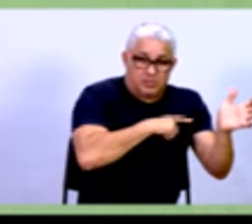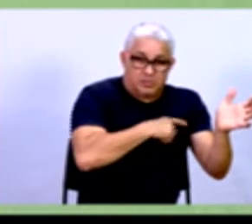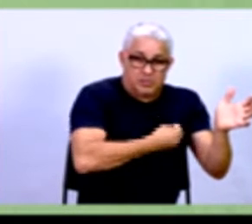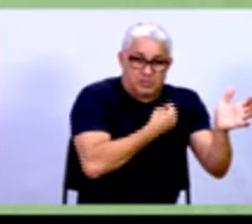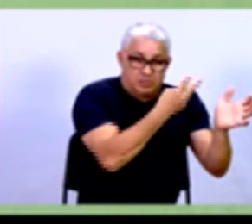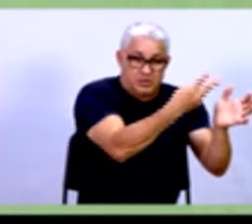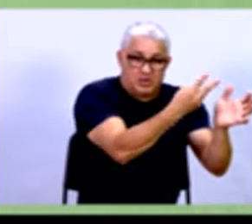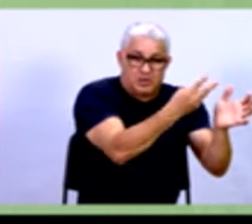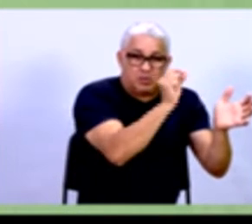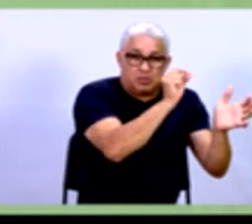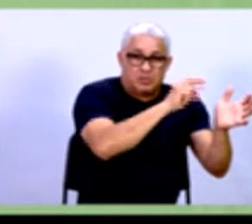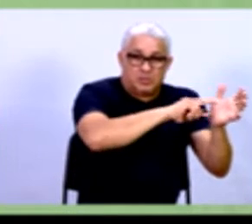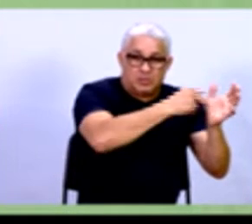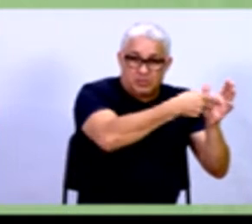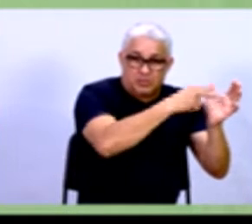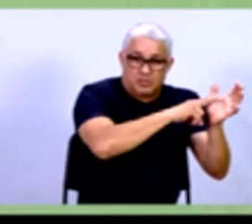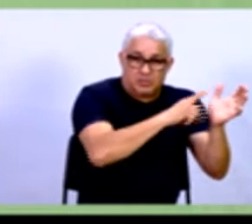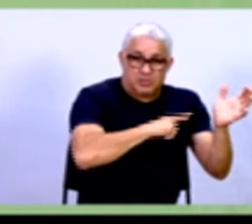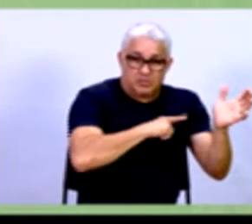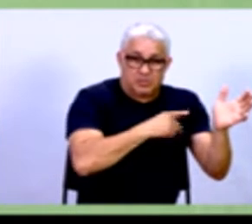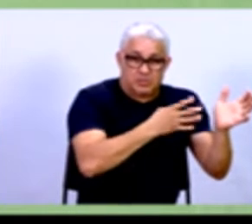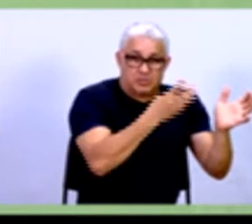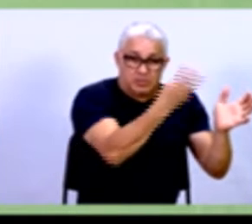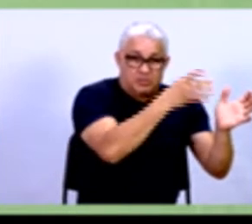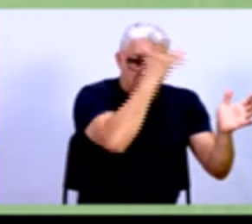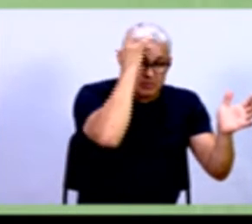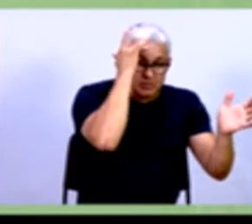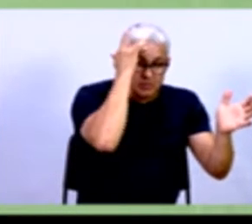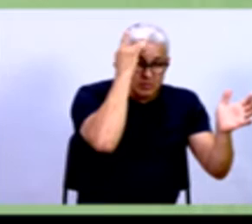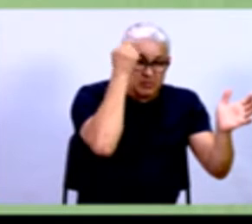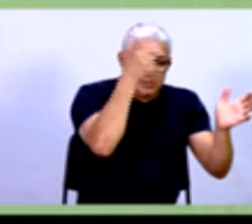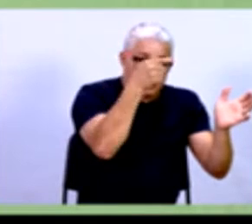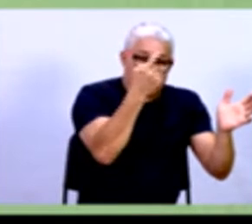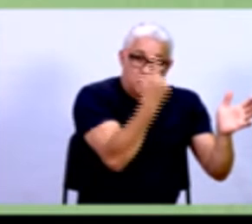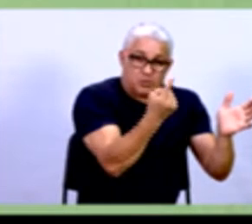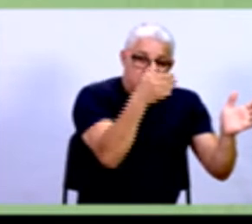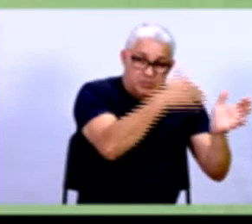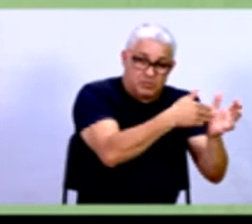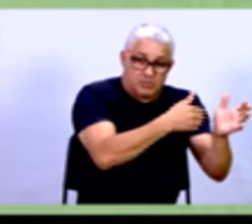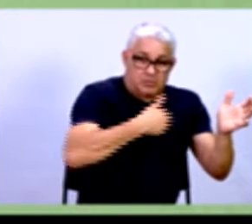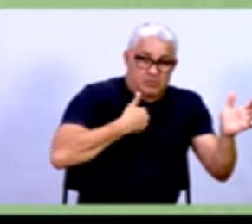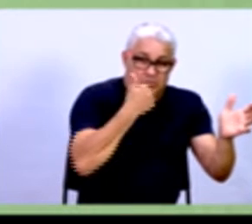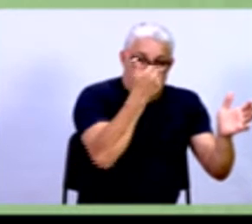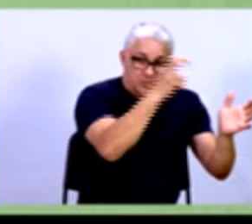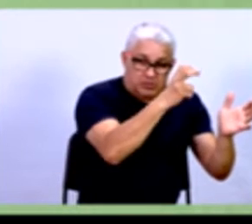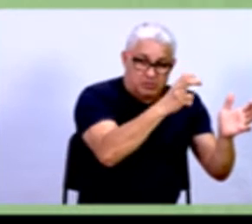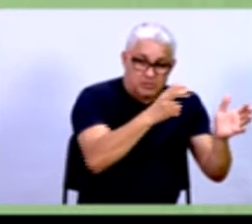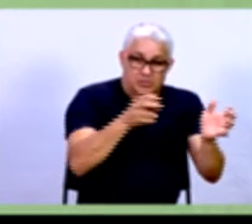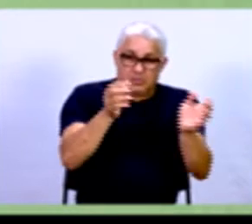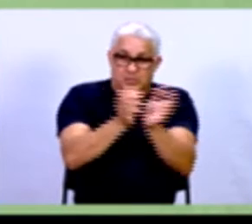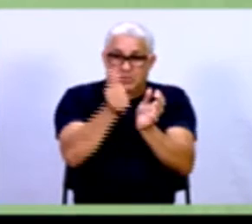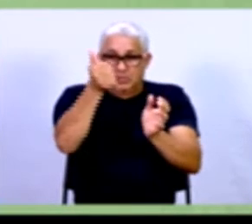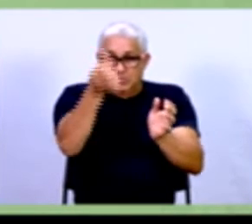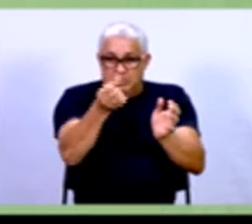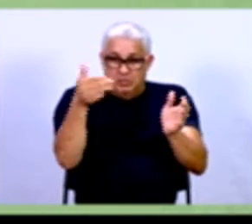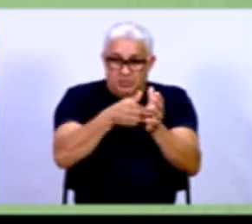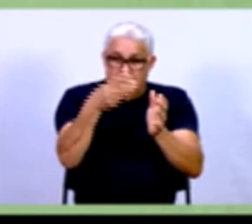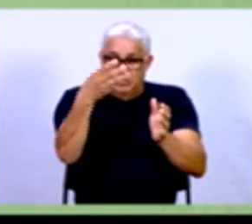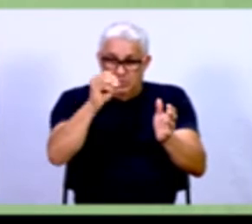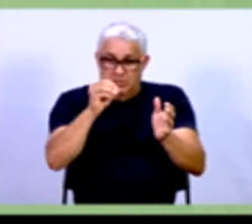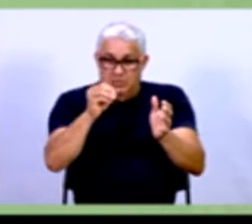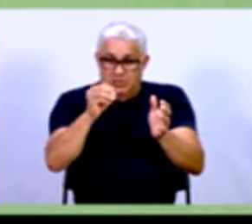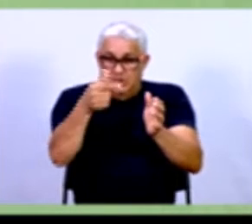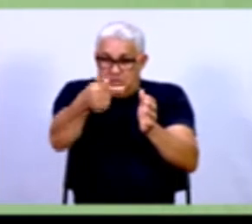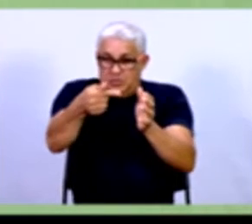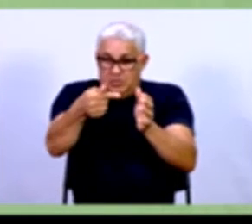3. O que significa isso? Que a gente tem 3 pessoas de 1 a 15 anos. 16 a 30, frequência 7. Isso